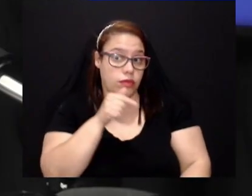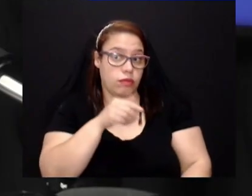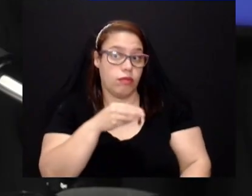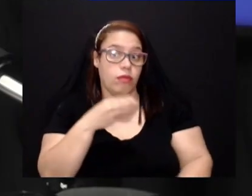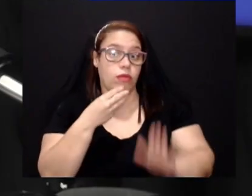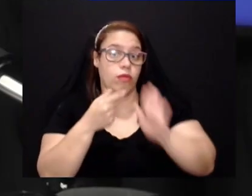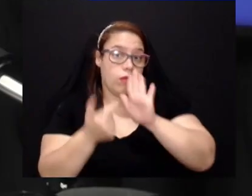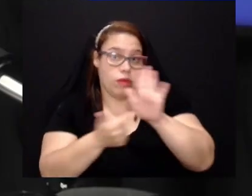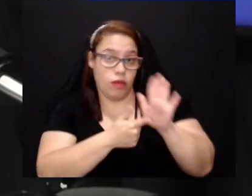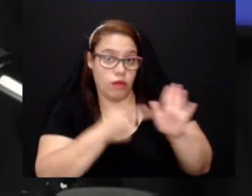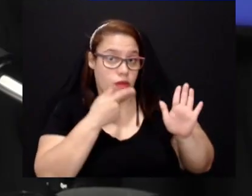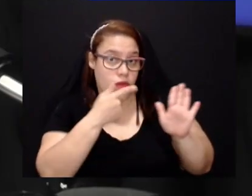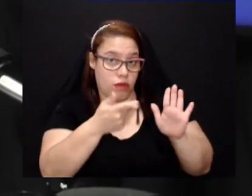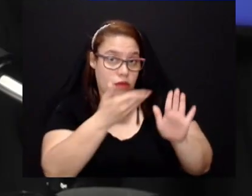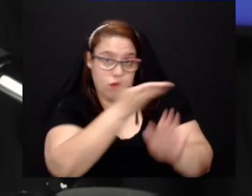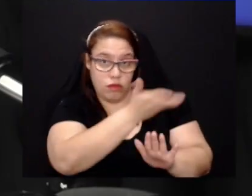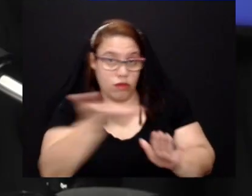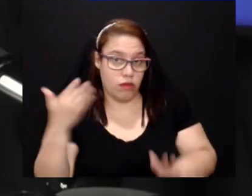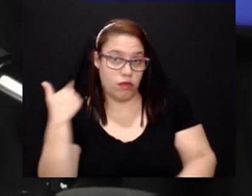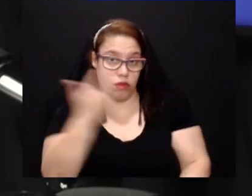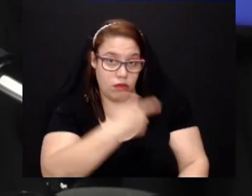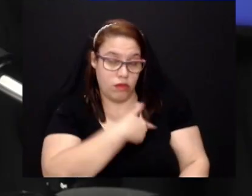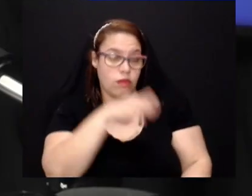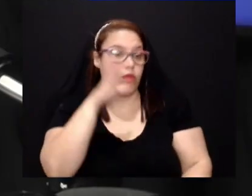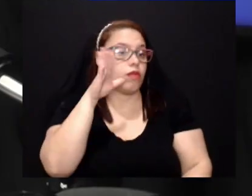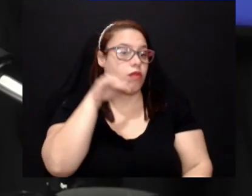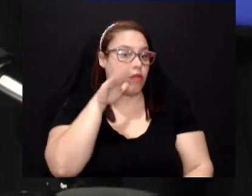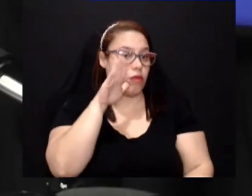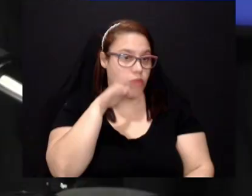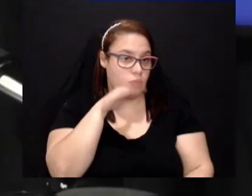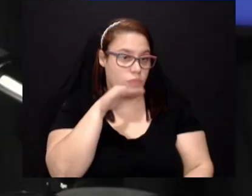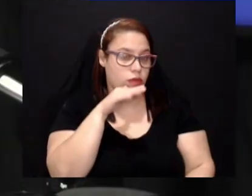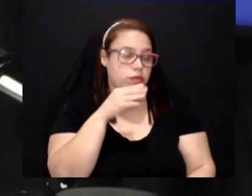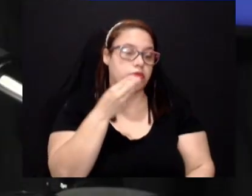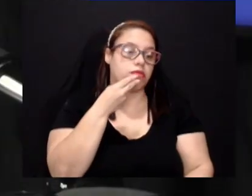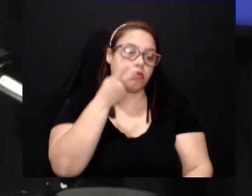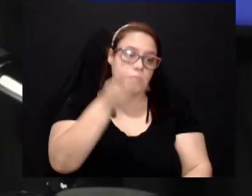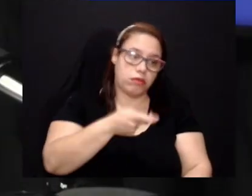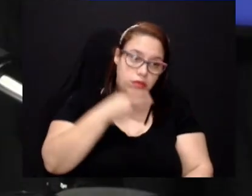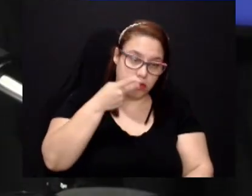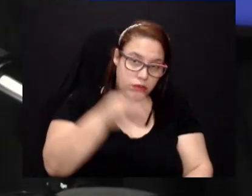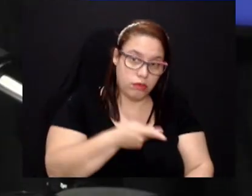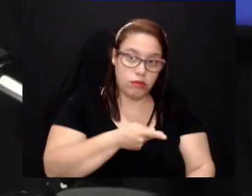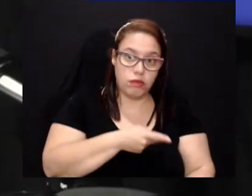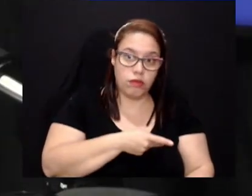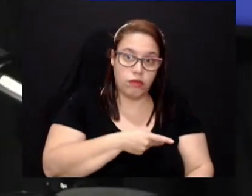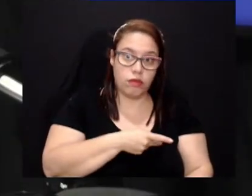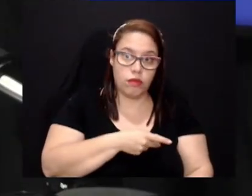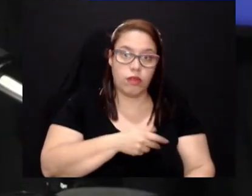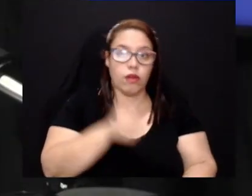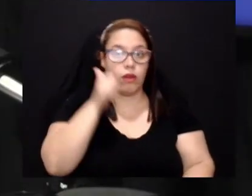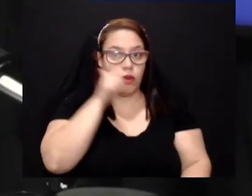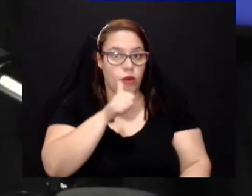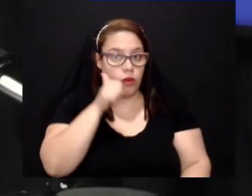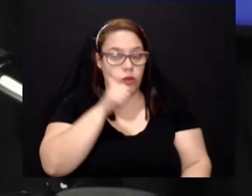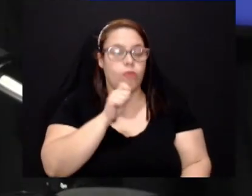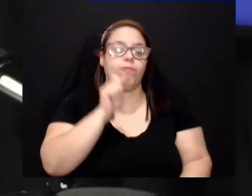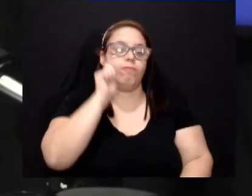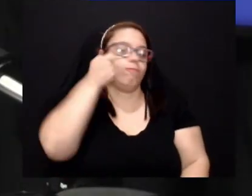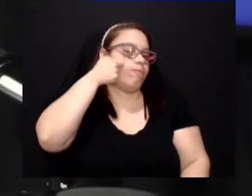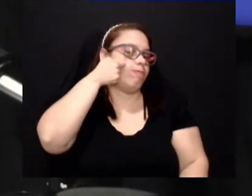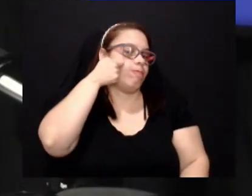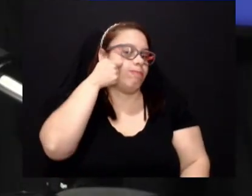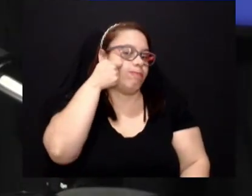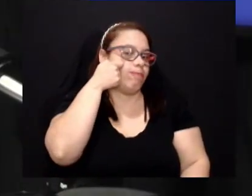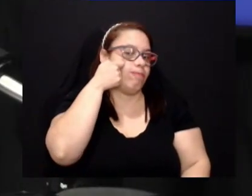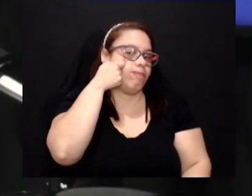aí para os nossos servidores, uma mensagem que, né, para as meninas pretas, negras que nos